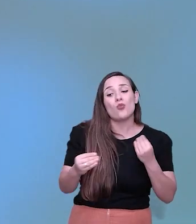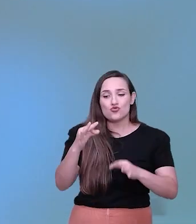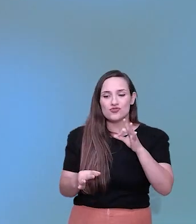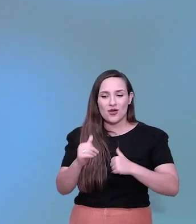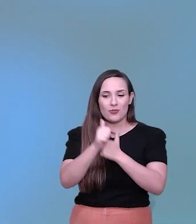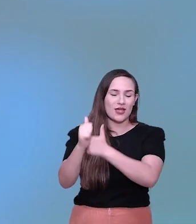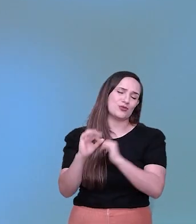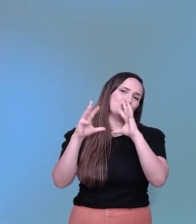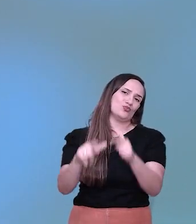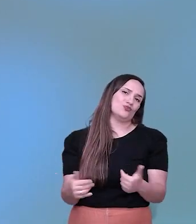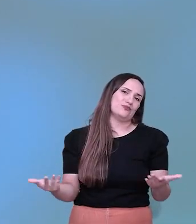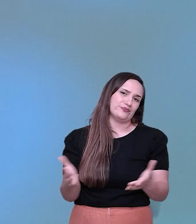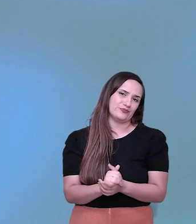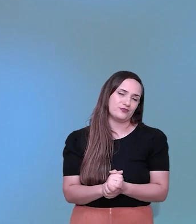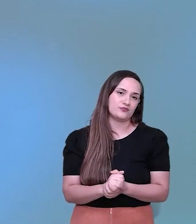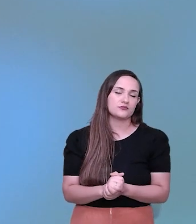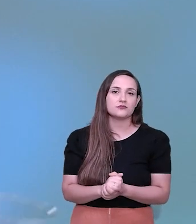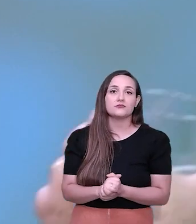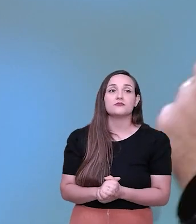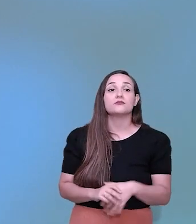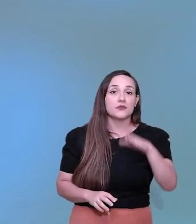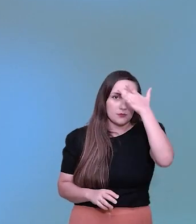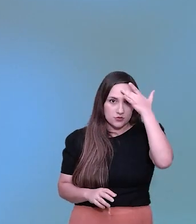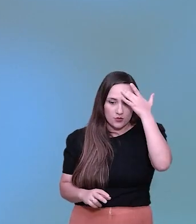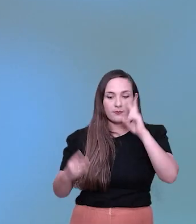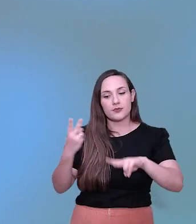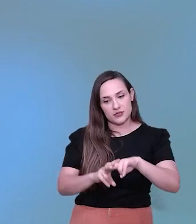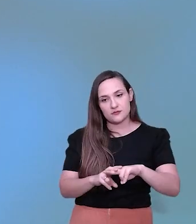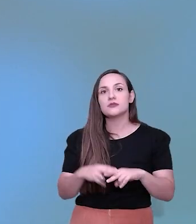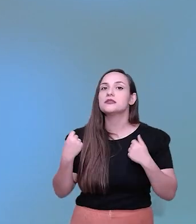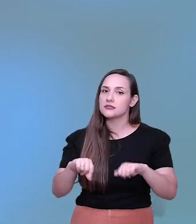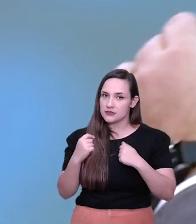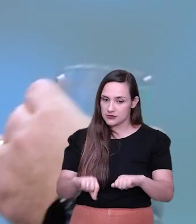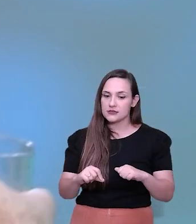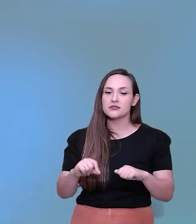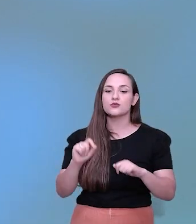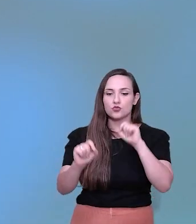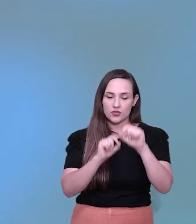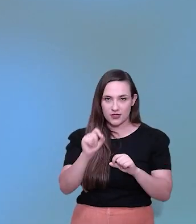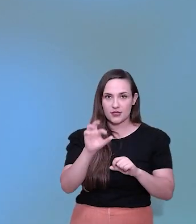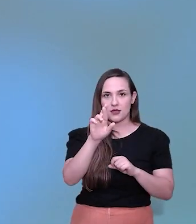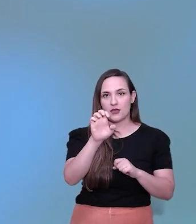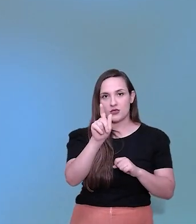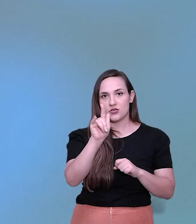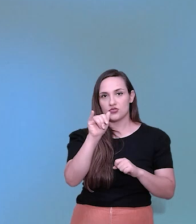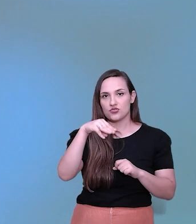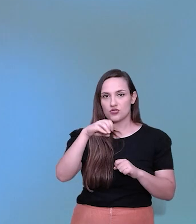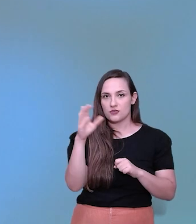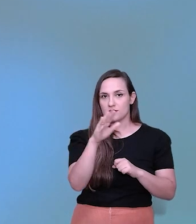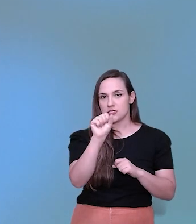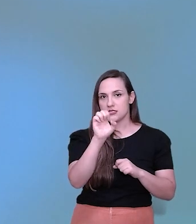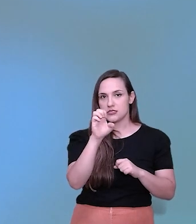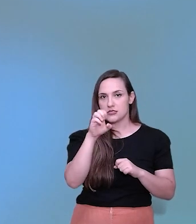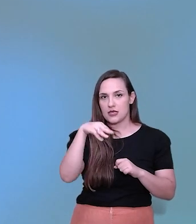Agora, doutor Marlon, você falou que os presos que têm o direito a essa saidinha devem estar já, pelo menos, no regime semiaberto, né? Existem